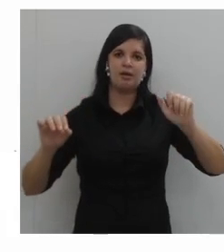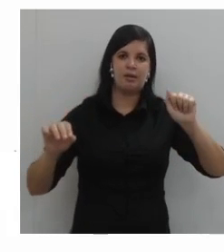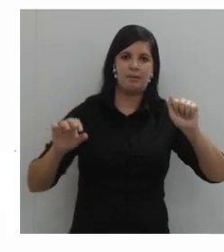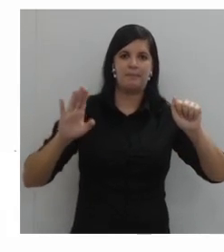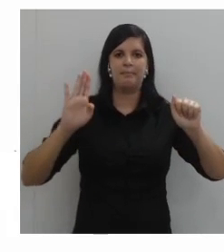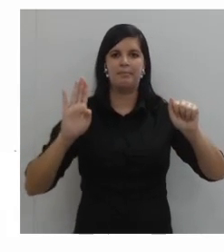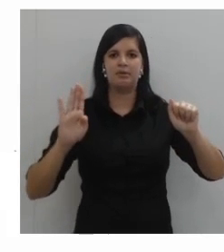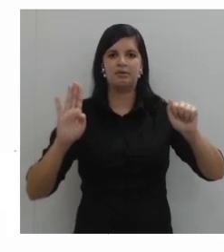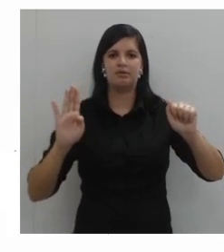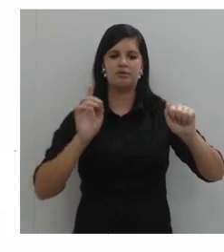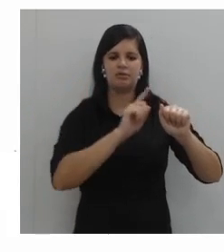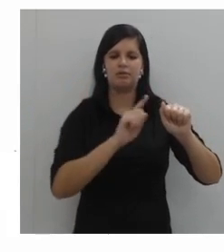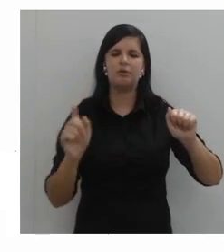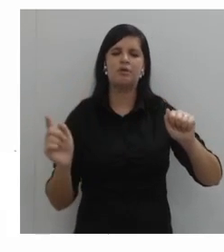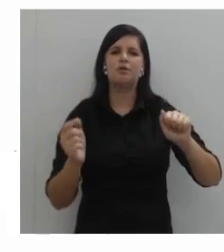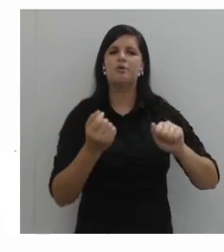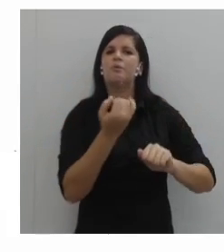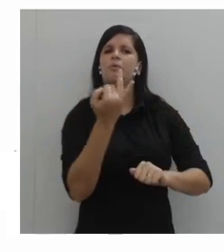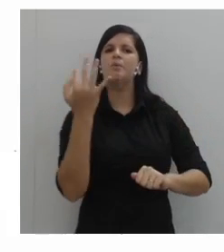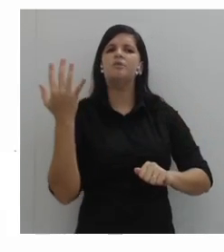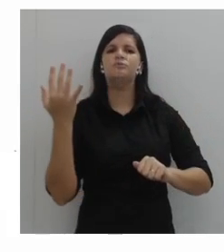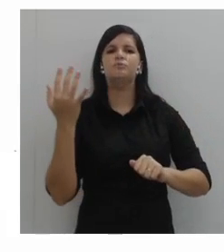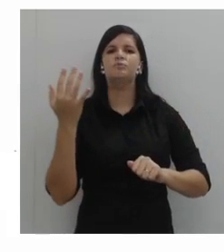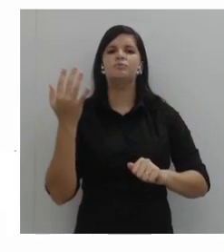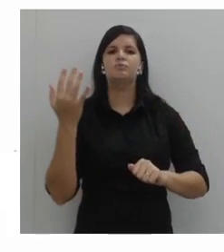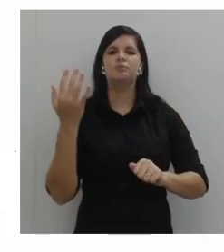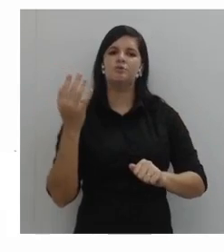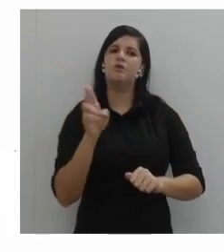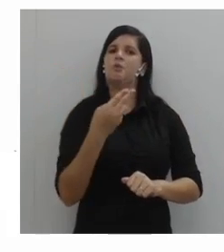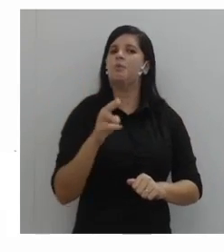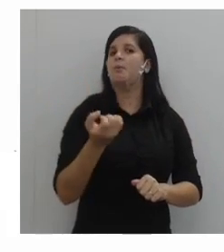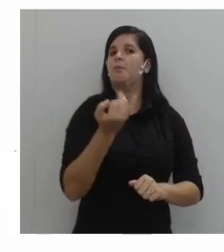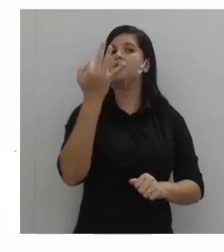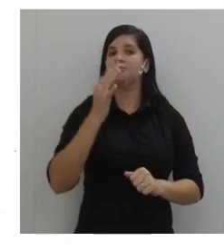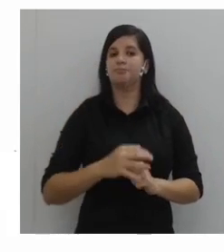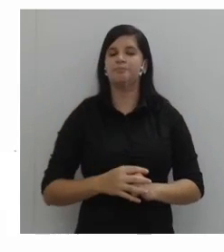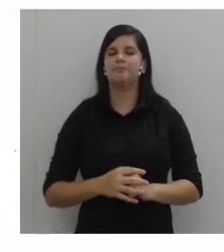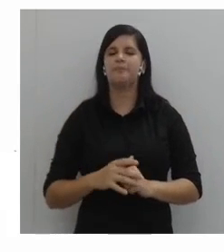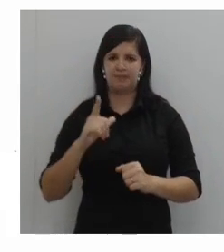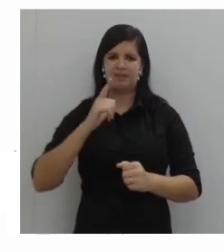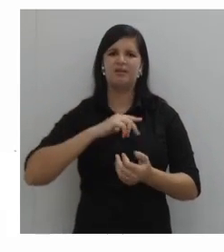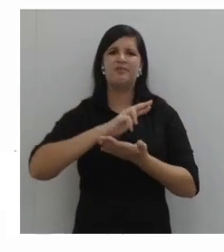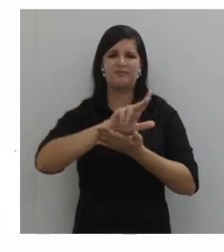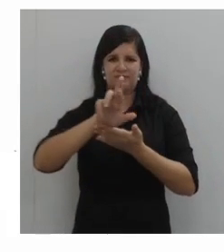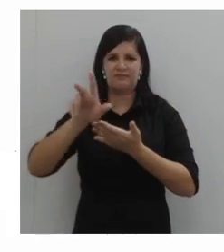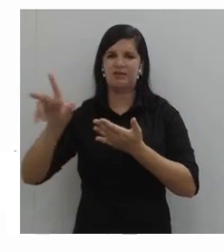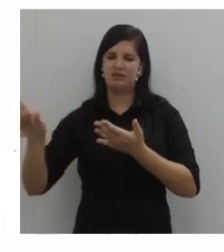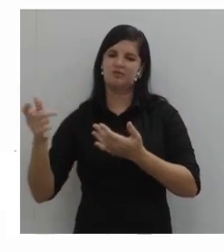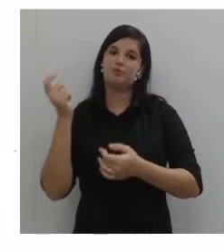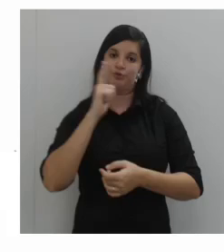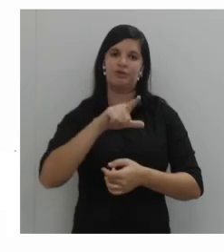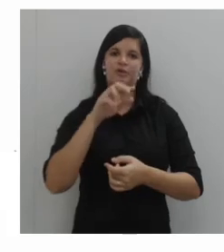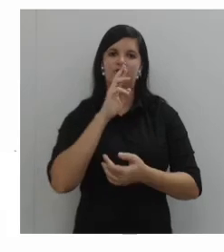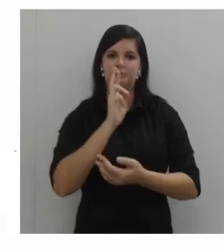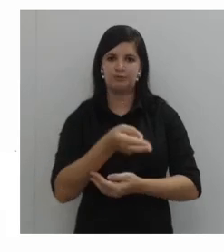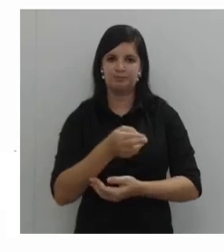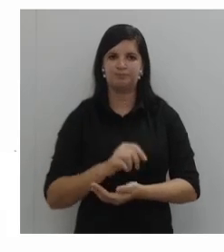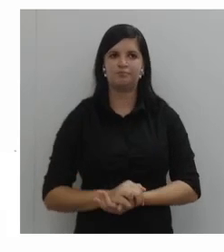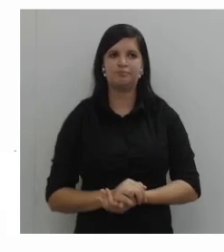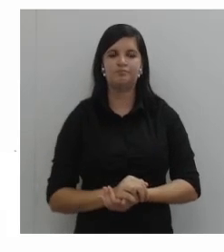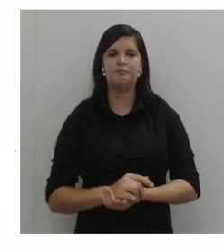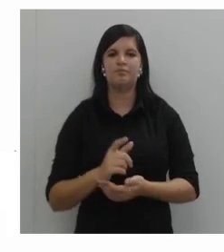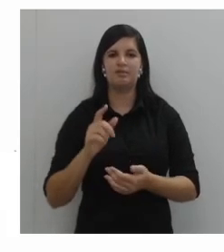em centímetros será igual a... Veja, você tem várias formas de responder essa questão. Nós temos aqui